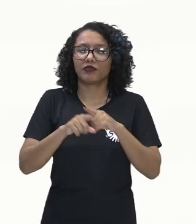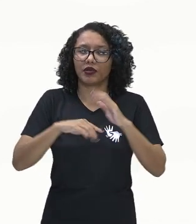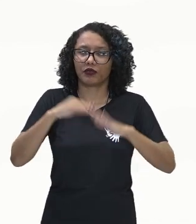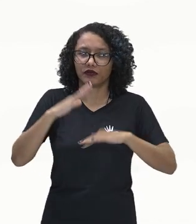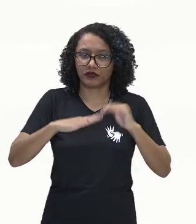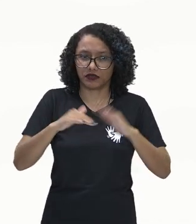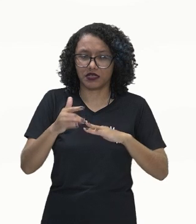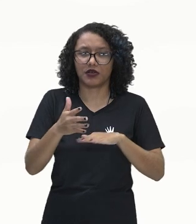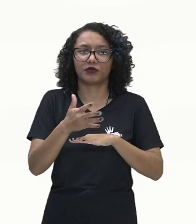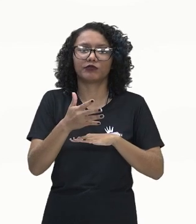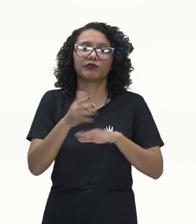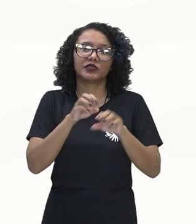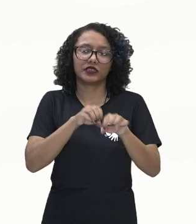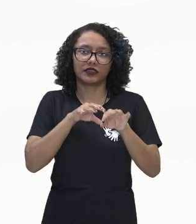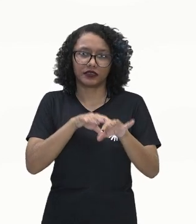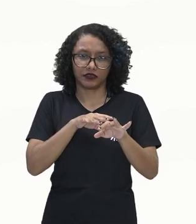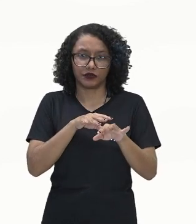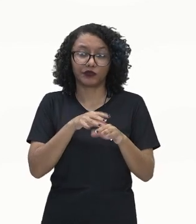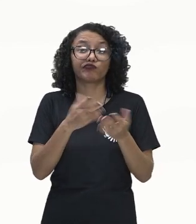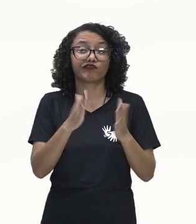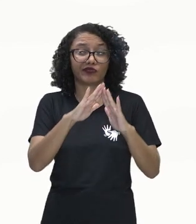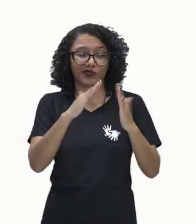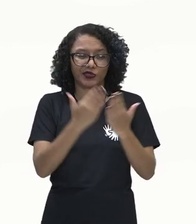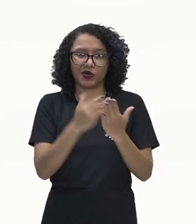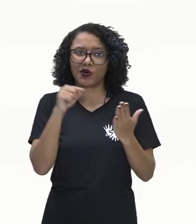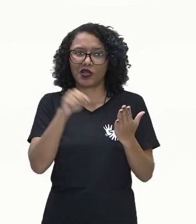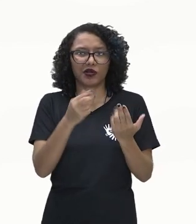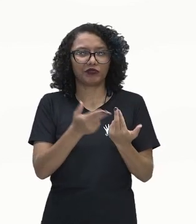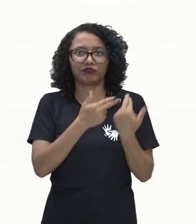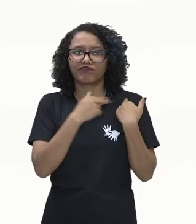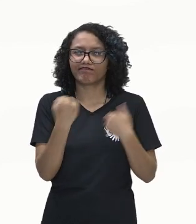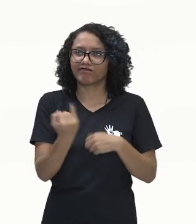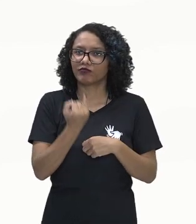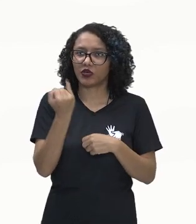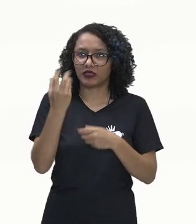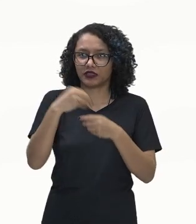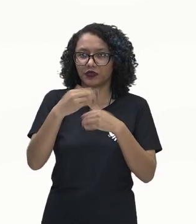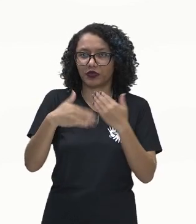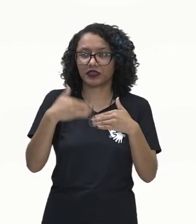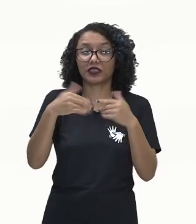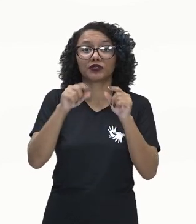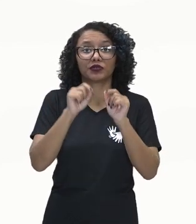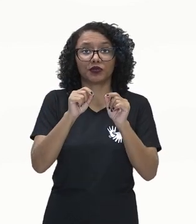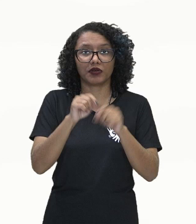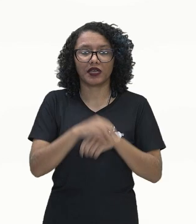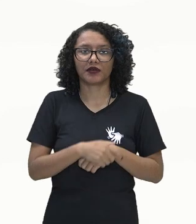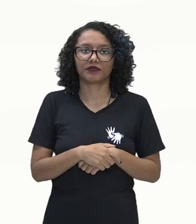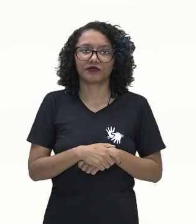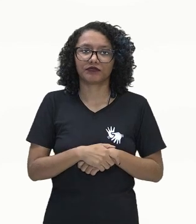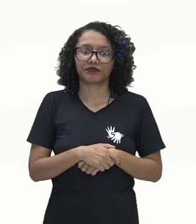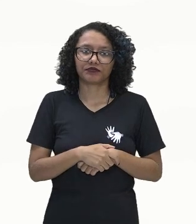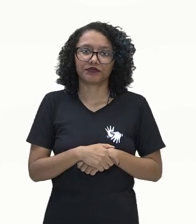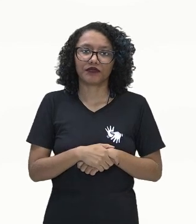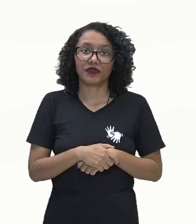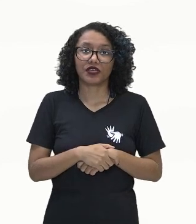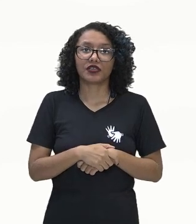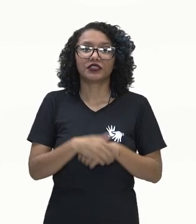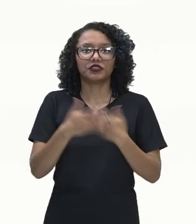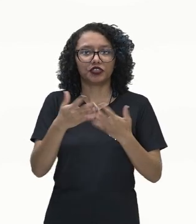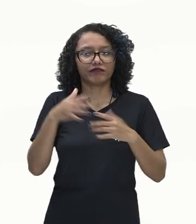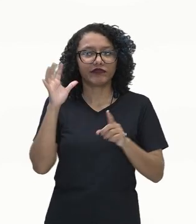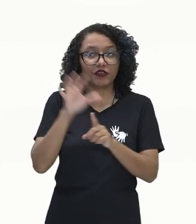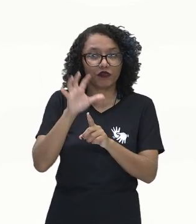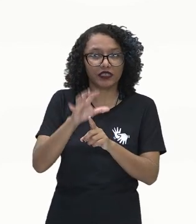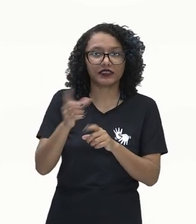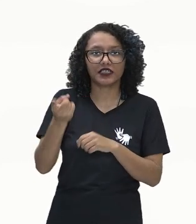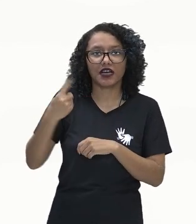ela tem um papel muito importante nesse processo de acordar vocês para serem os protagonistas